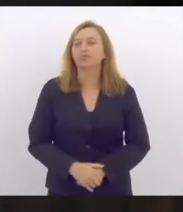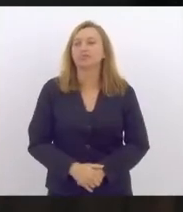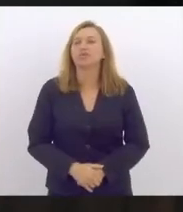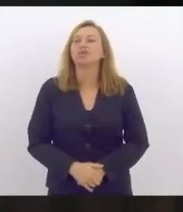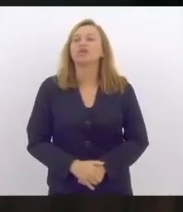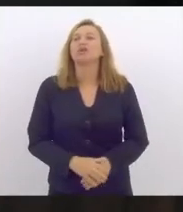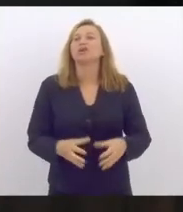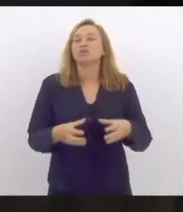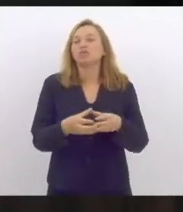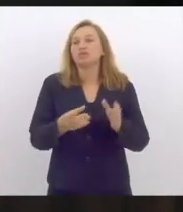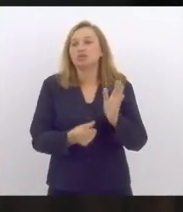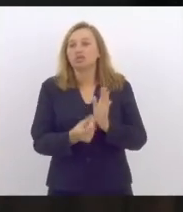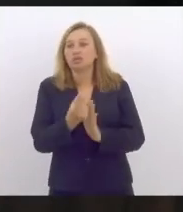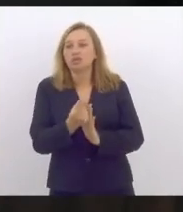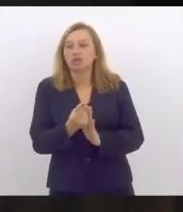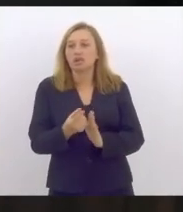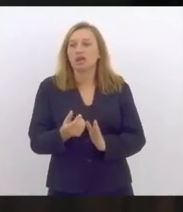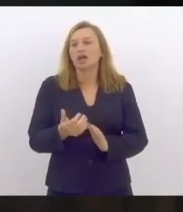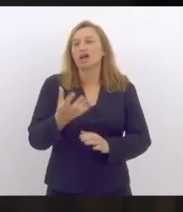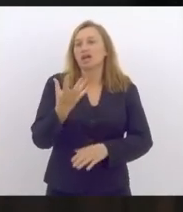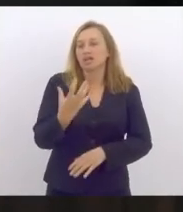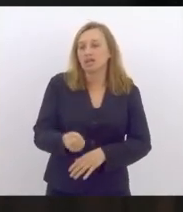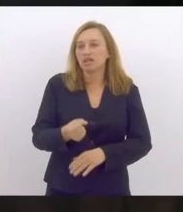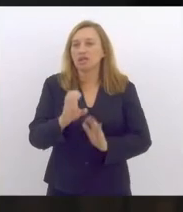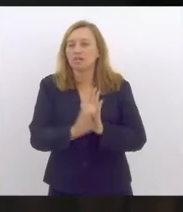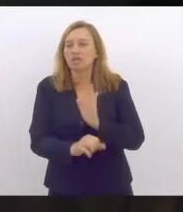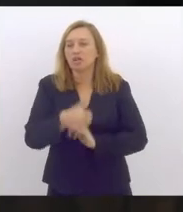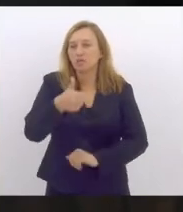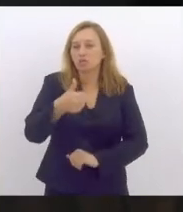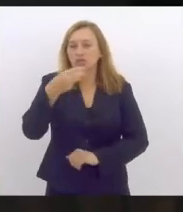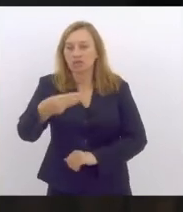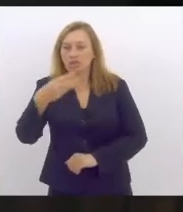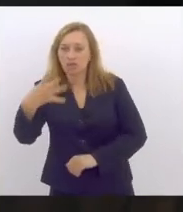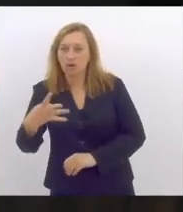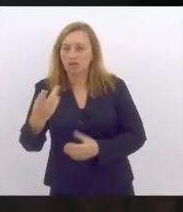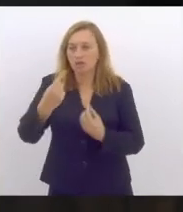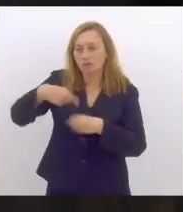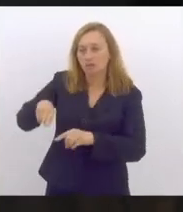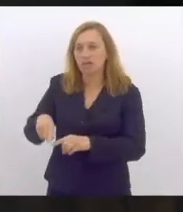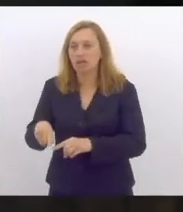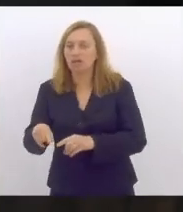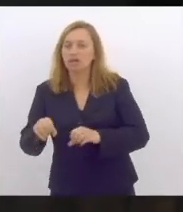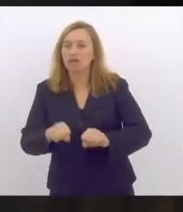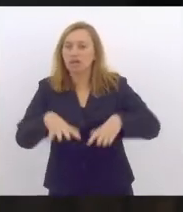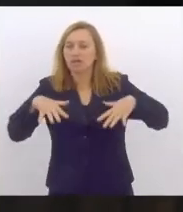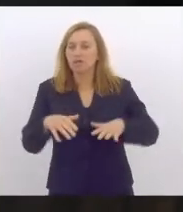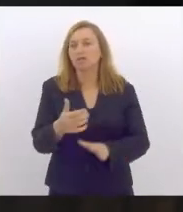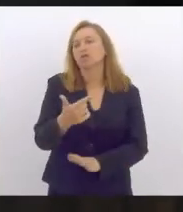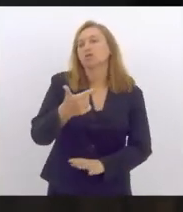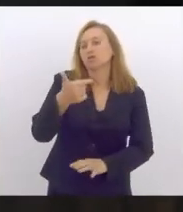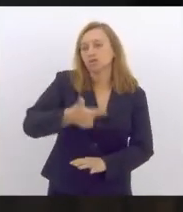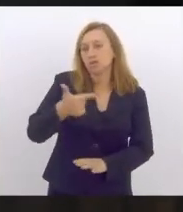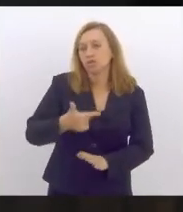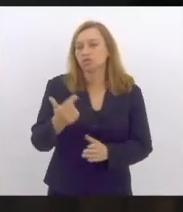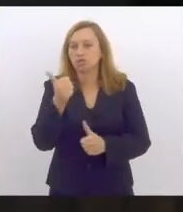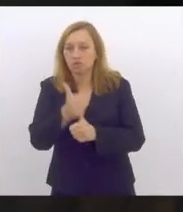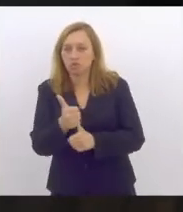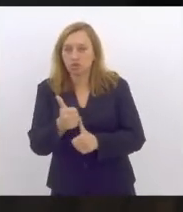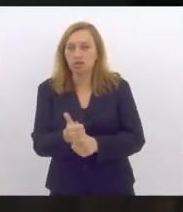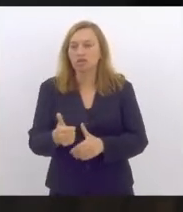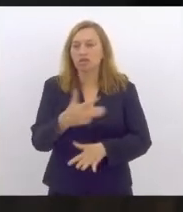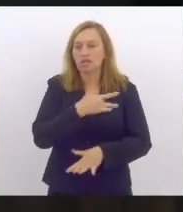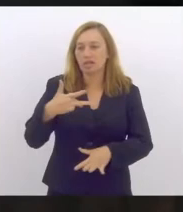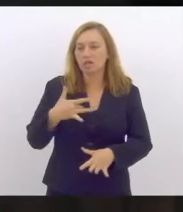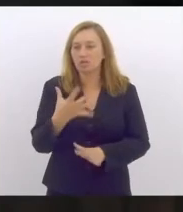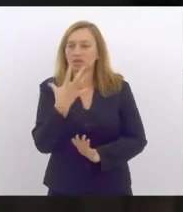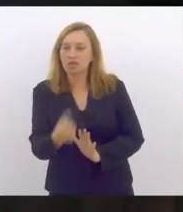parecer da Comissão de Orçamento, favorável à emenda 1, 3 e 4. Contrário à emenda de plenário 2, concluído por substitutivo. Da saúde